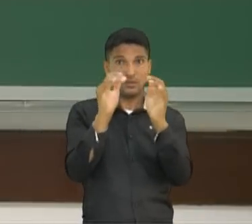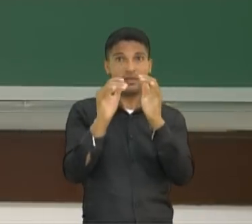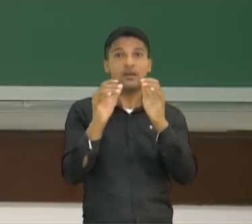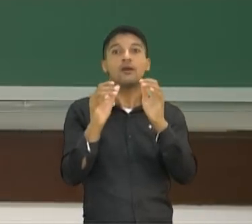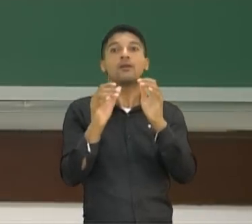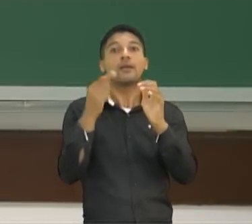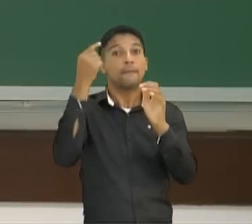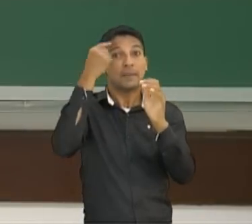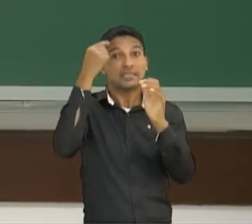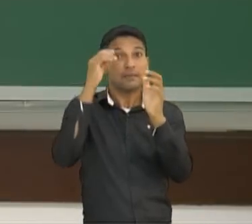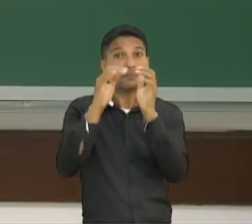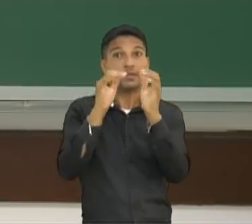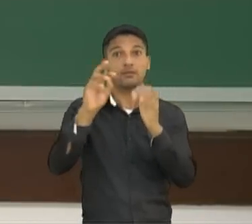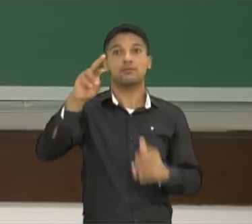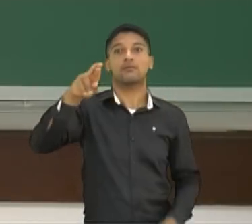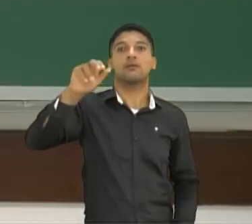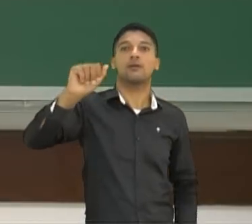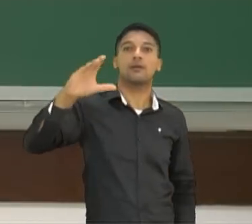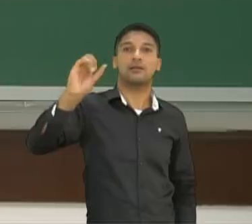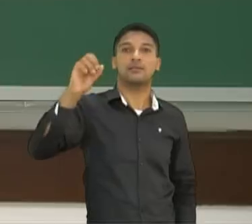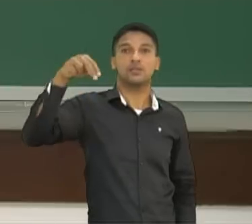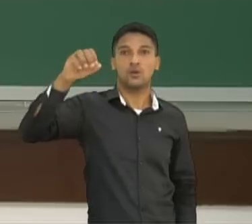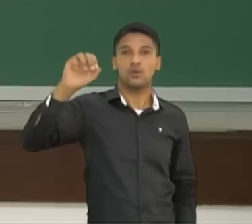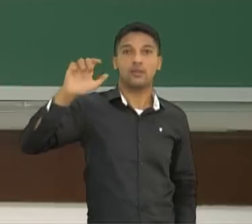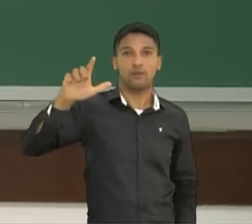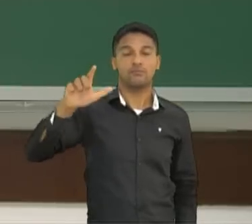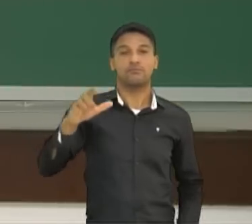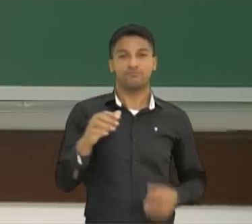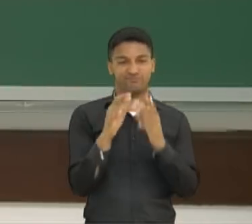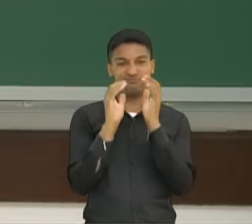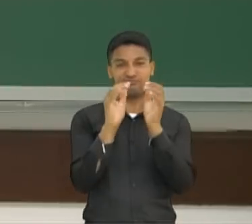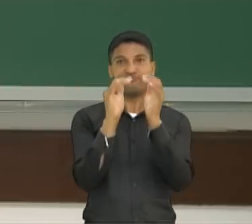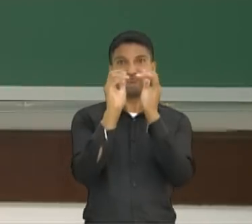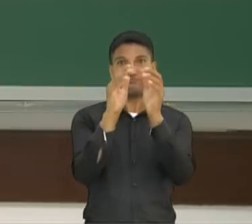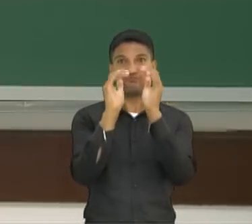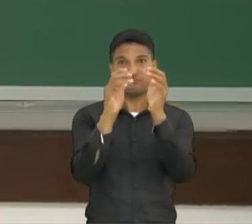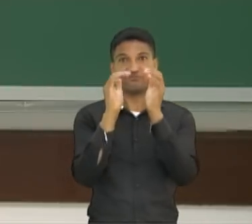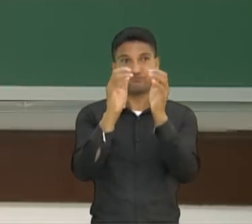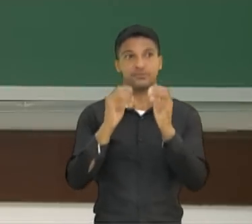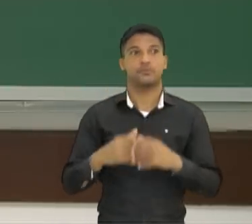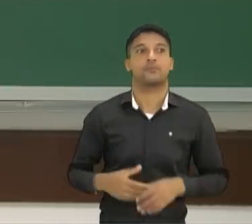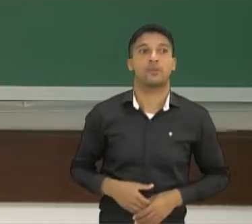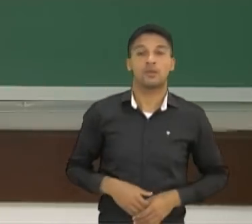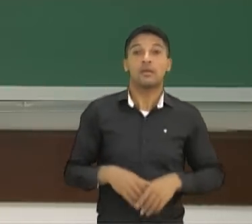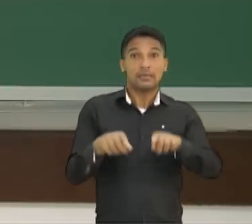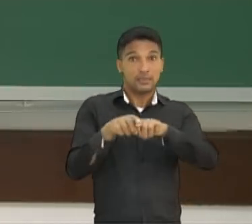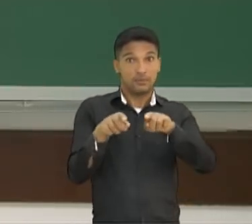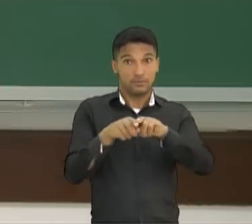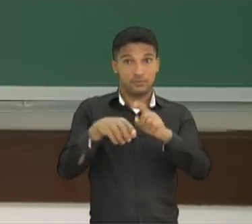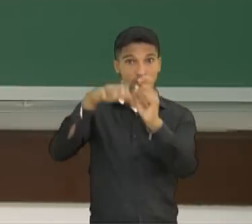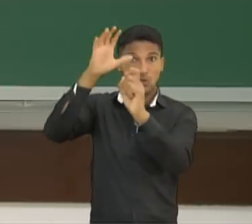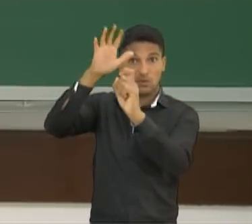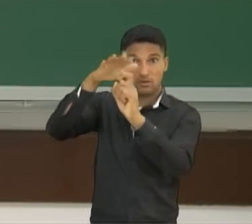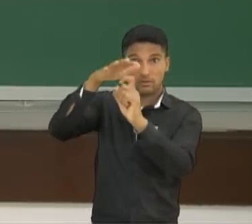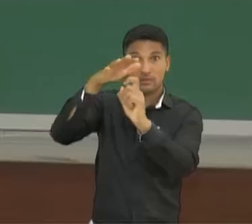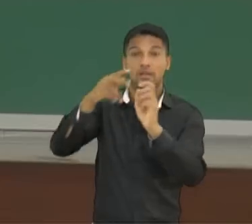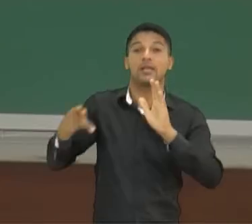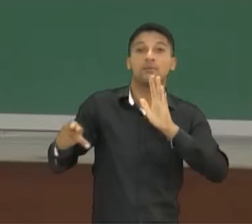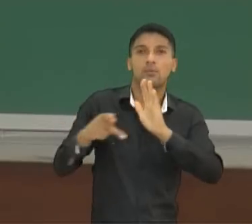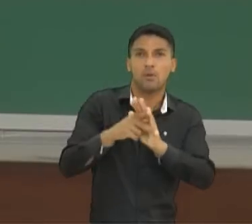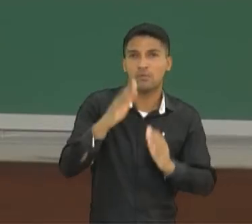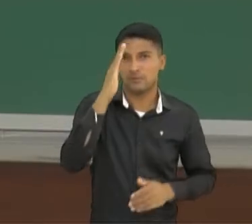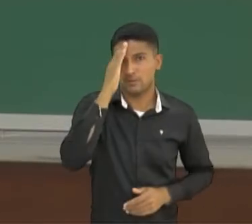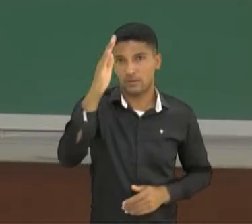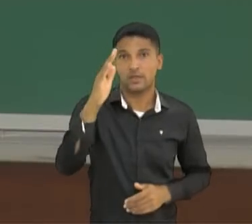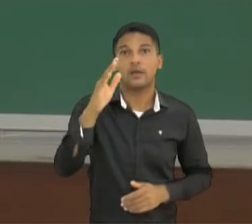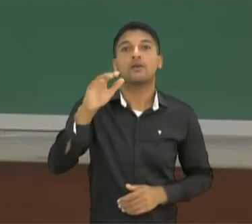foi uma das principais formas de conhecer, tá? Do ato de conhecer. Olha só, olha para essa tela